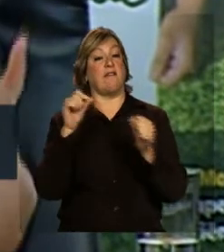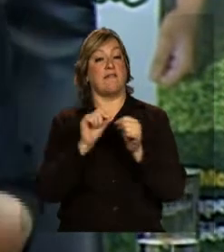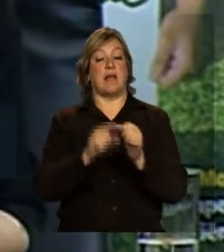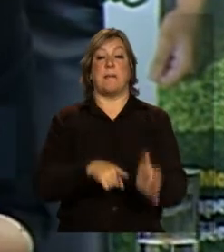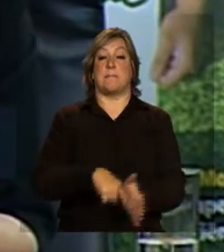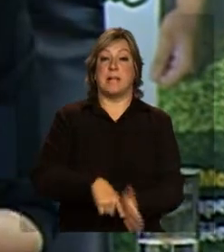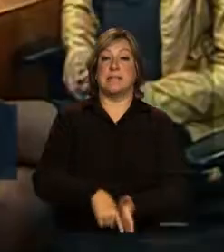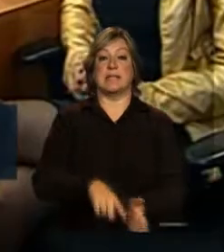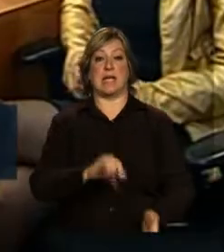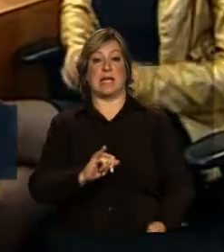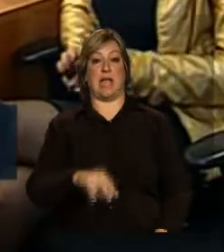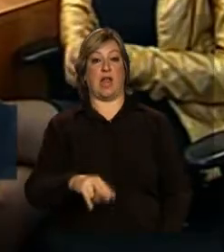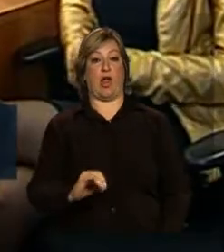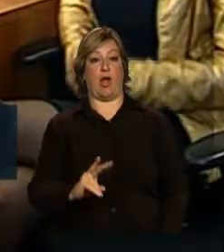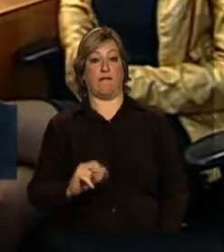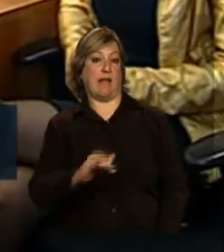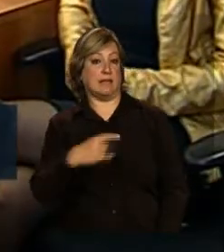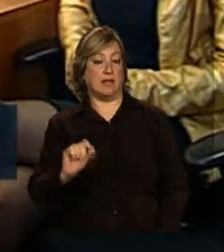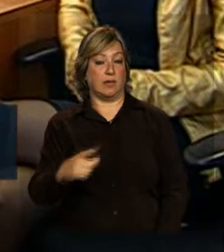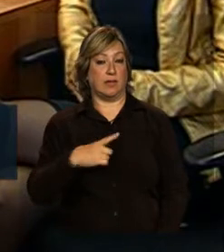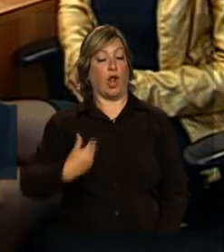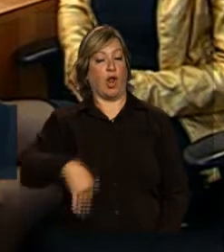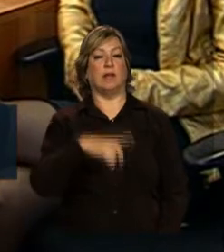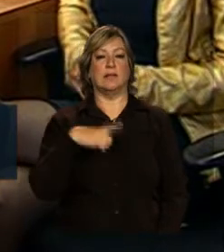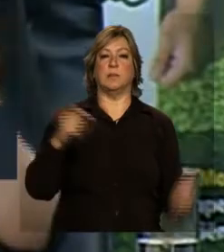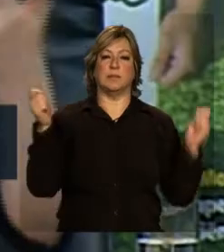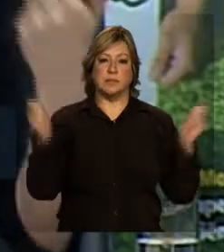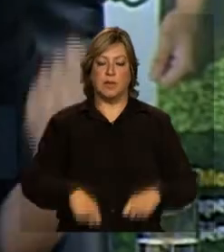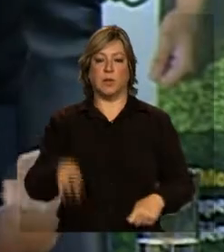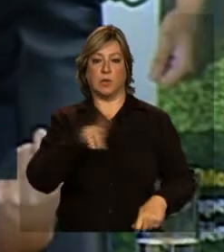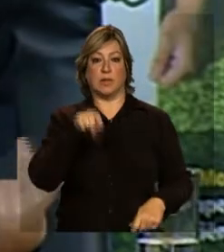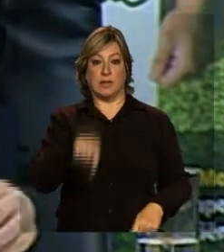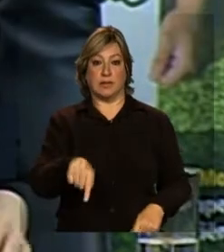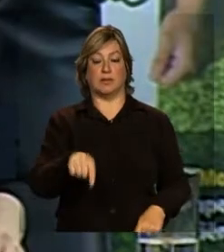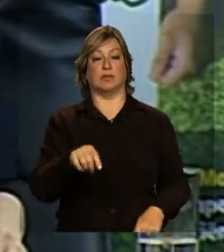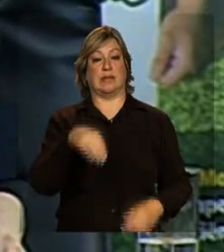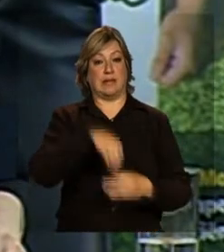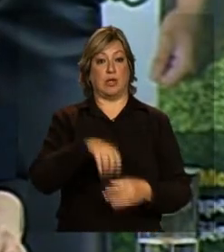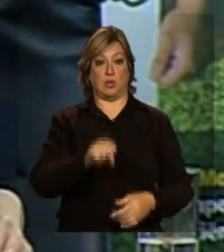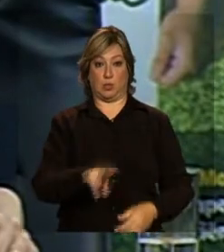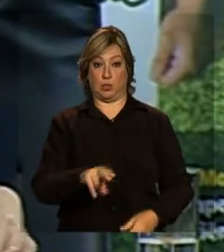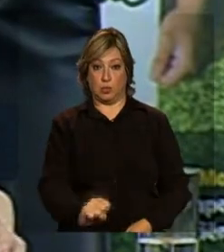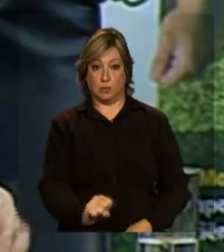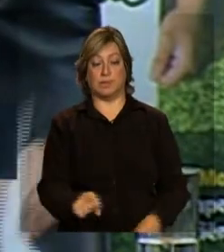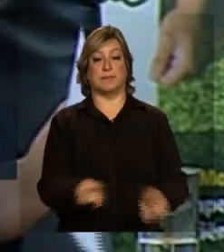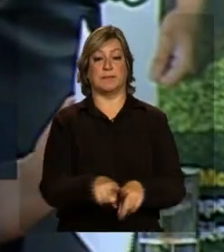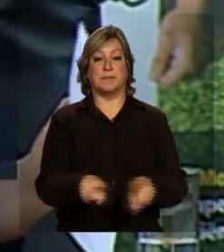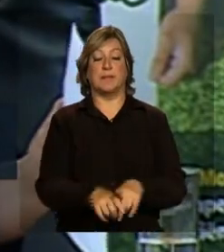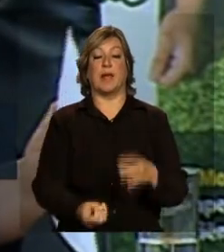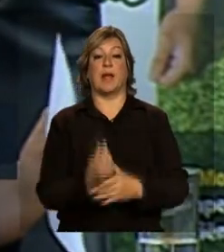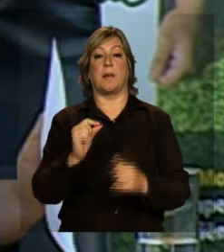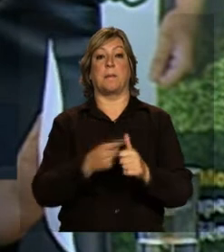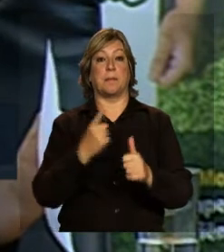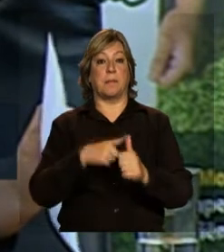e inovação. Nós temos a possibilidade de utilizar essa inovação no SUS, que é a nossa meta primeira, na meta